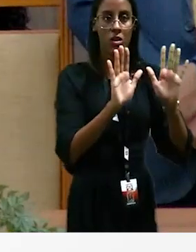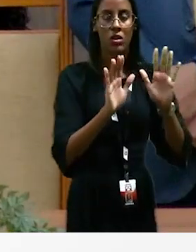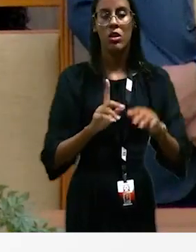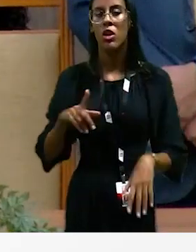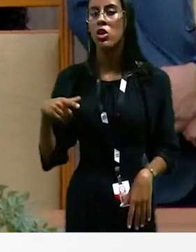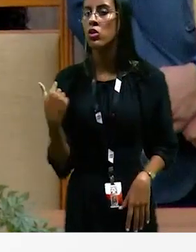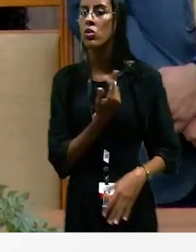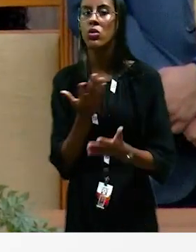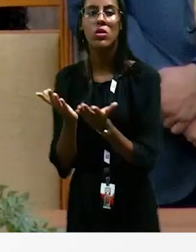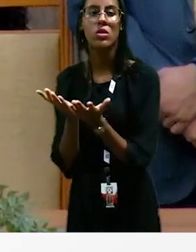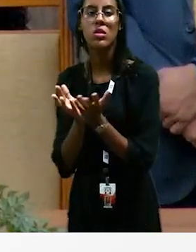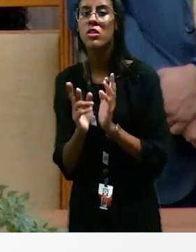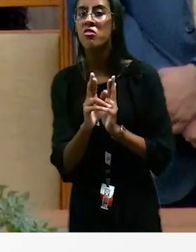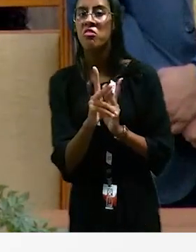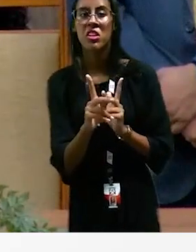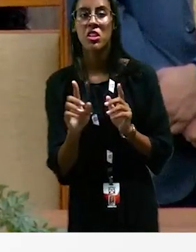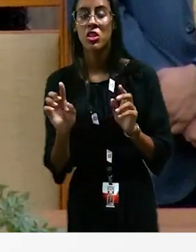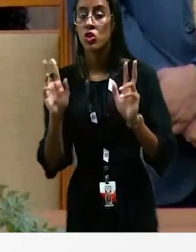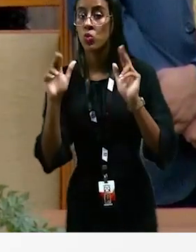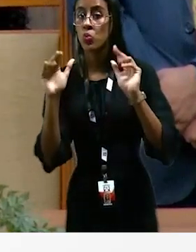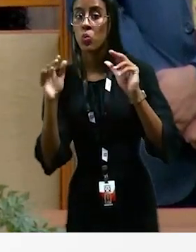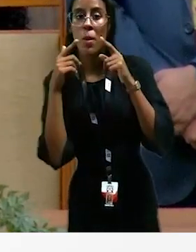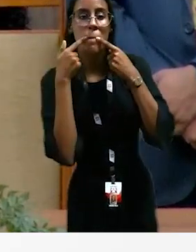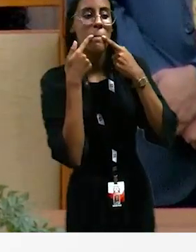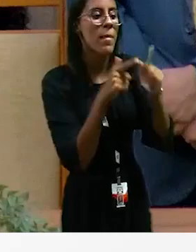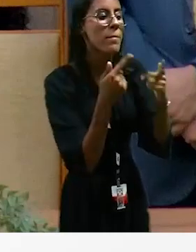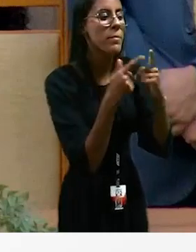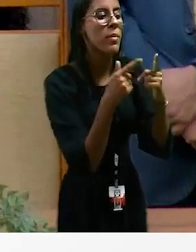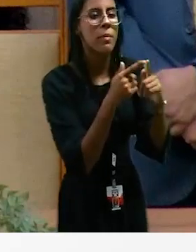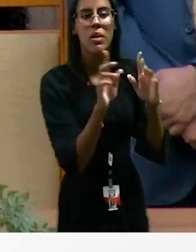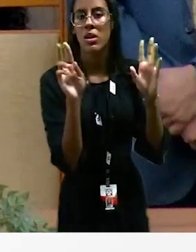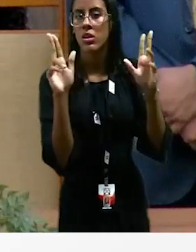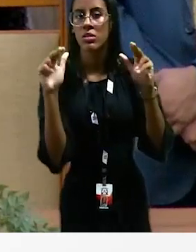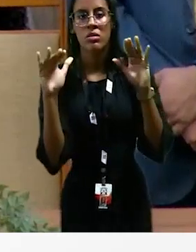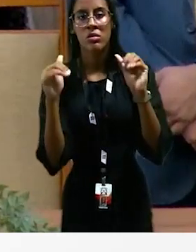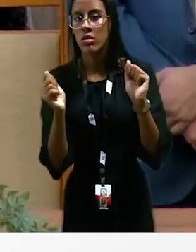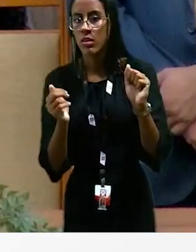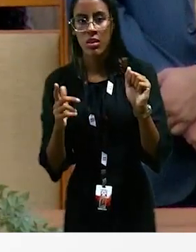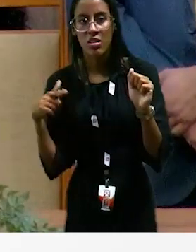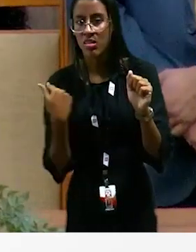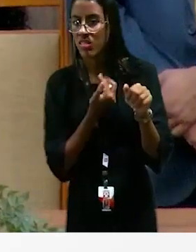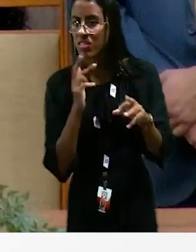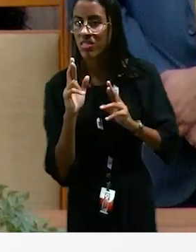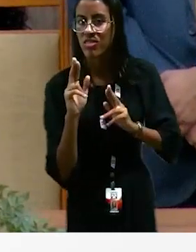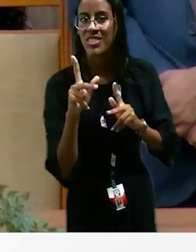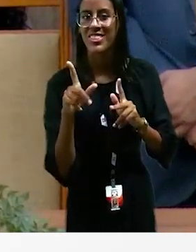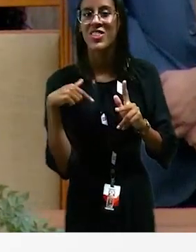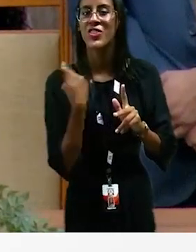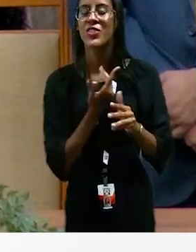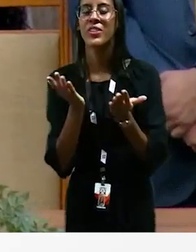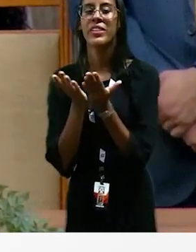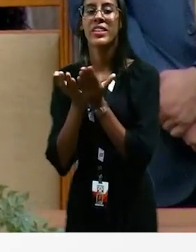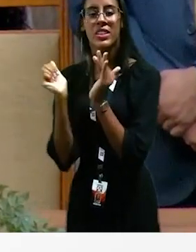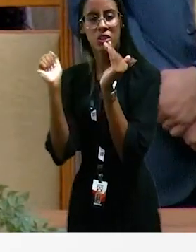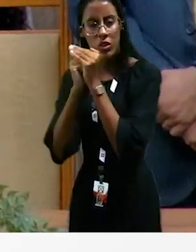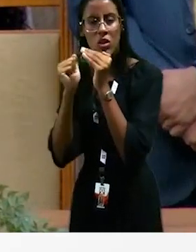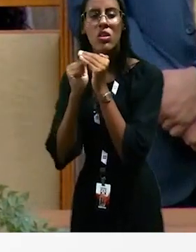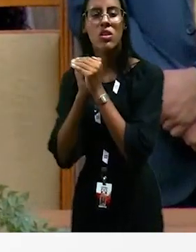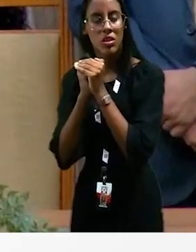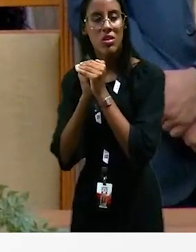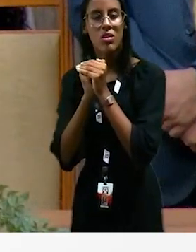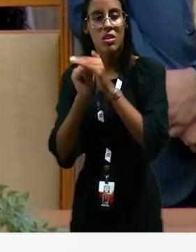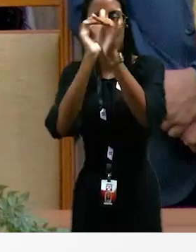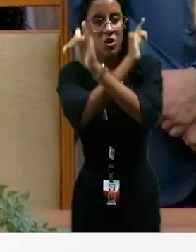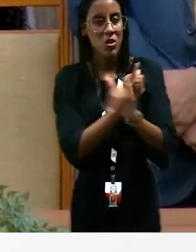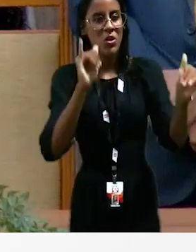e que a igreja se levante como Exército de oração orando pregando o evangelho para libertar